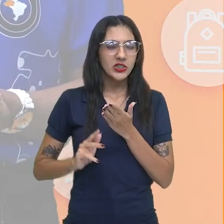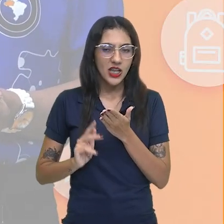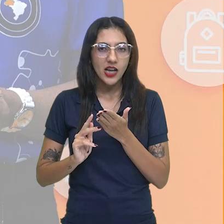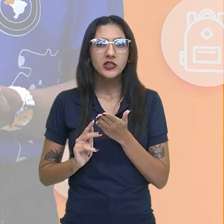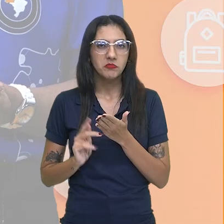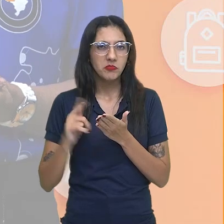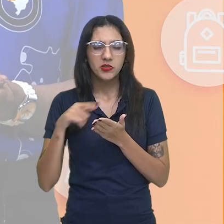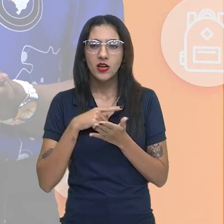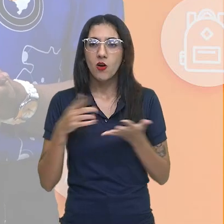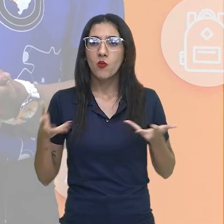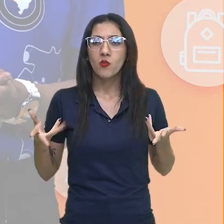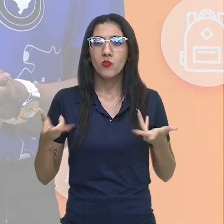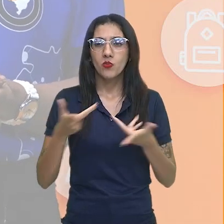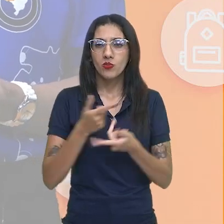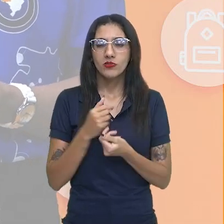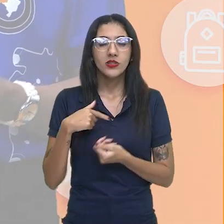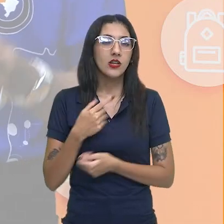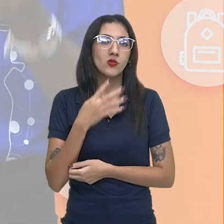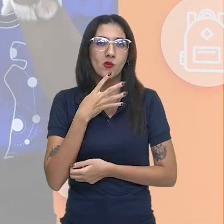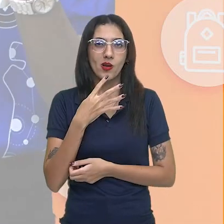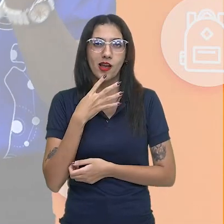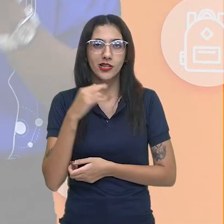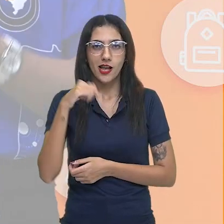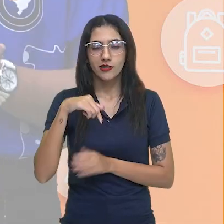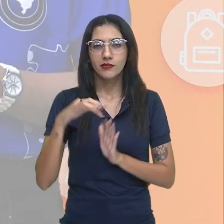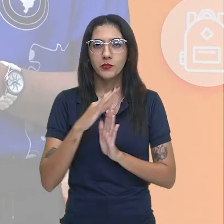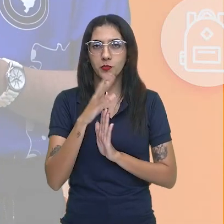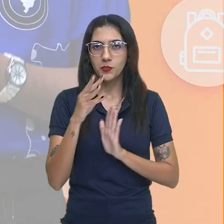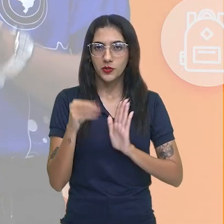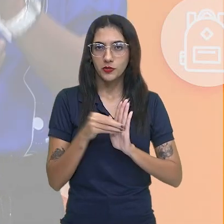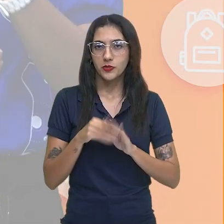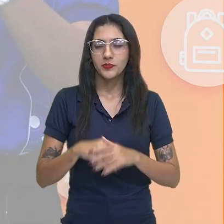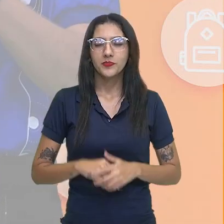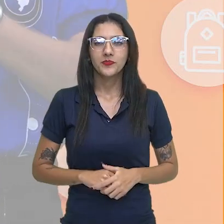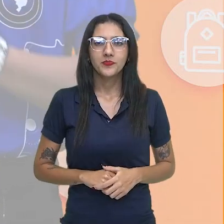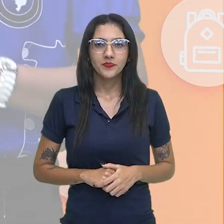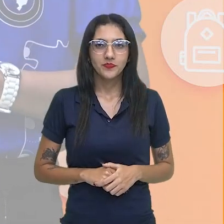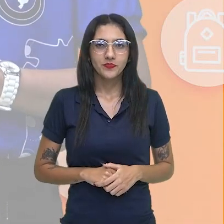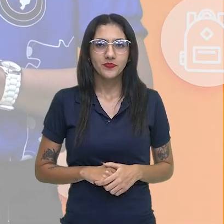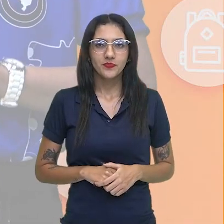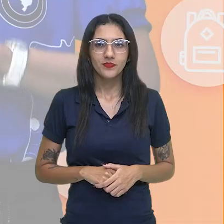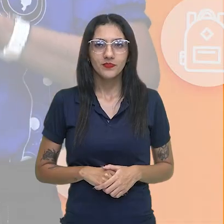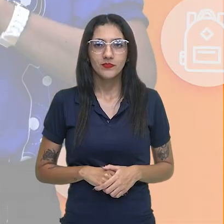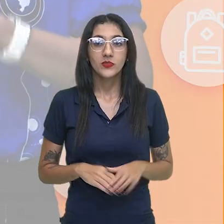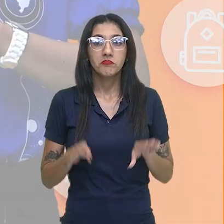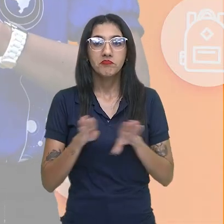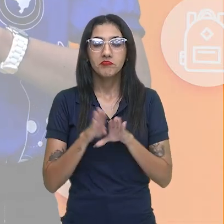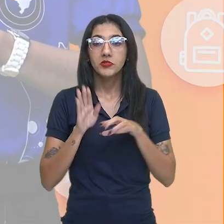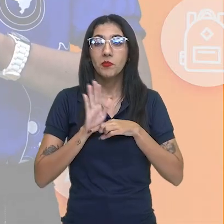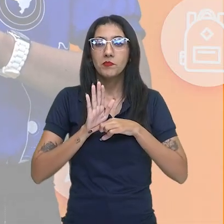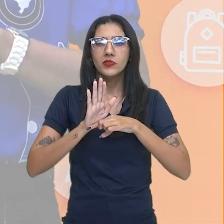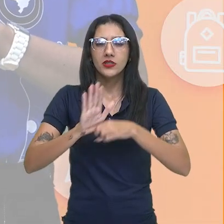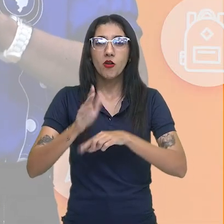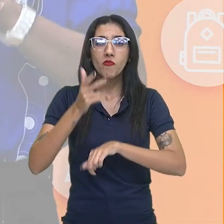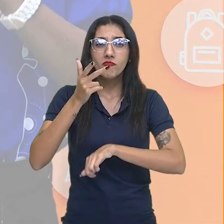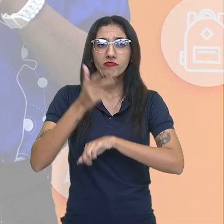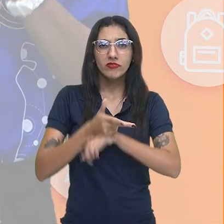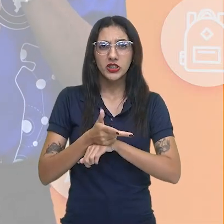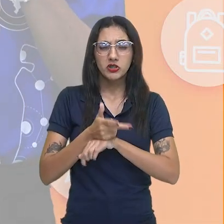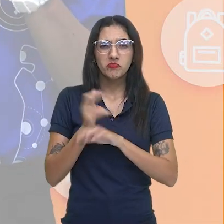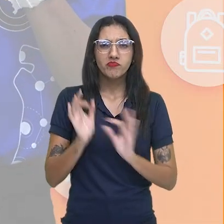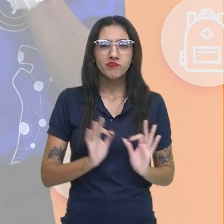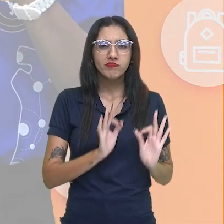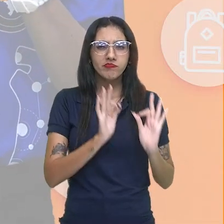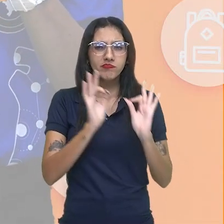é a riqueza aqui da nossa Amazônia. Nós podemos também mostrar um vídeo que traz a importância